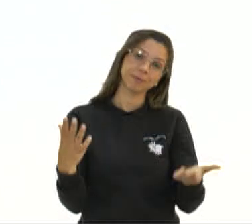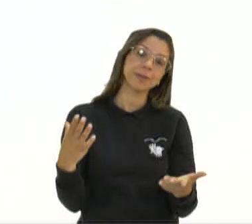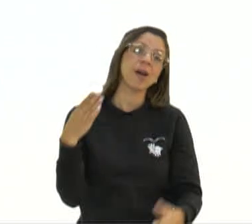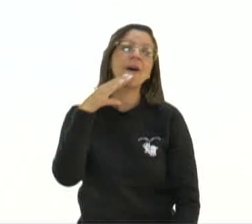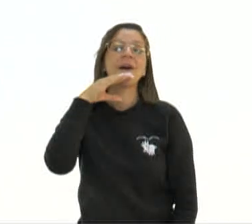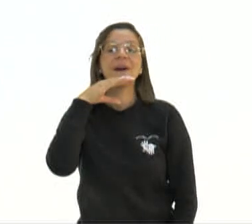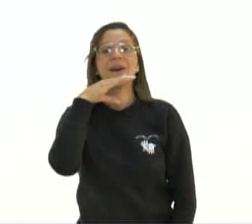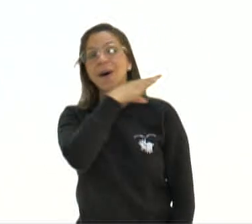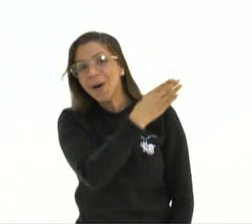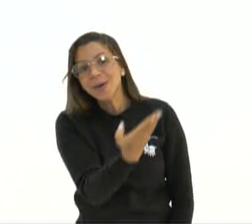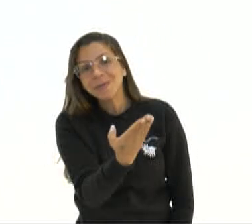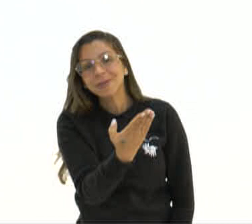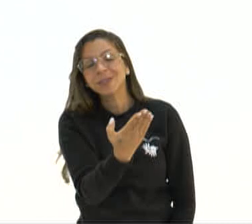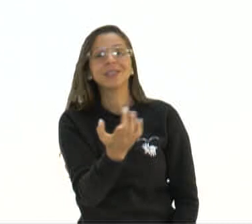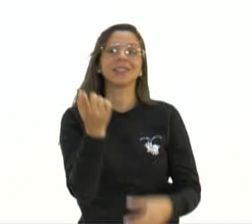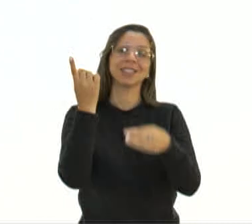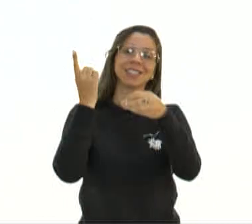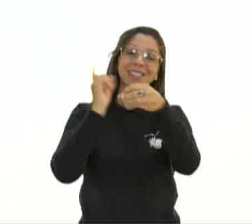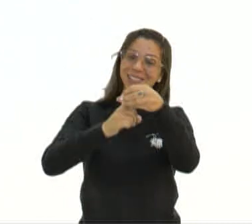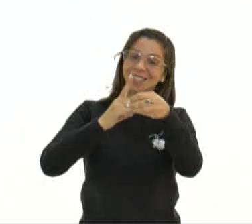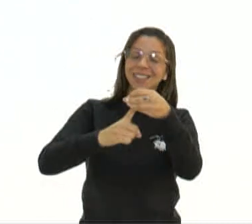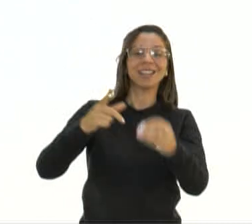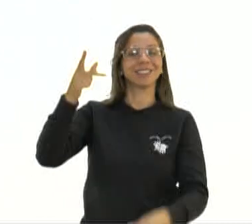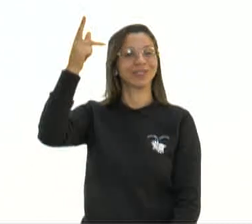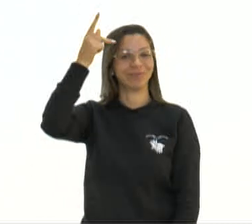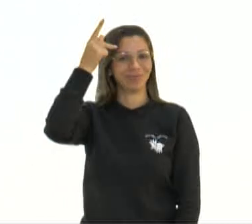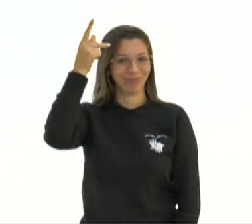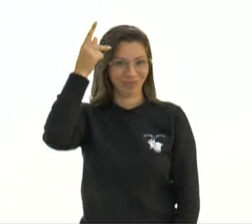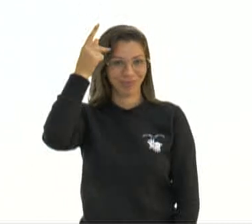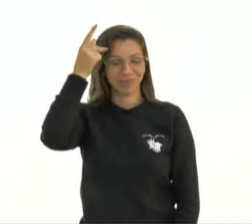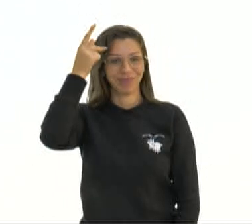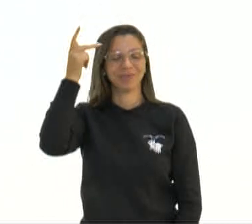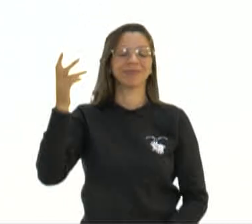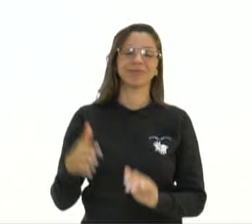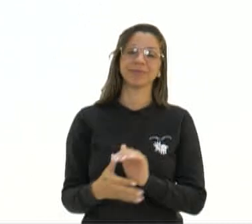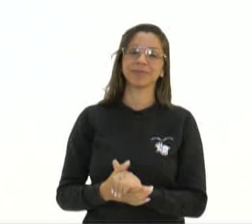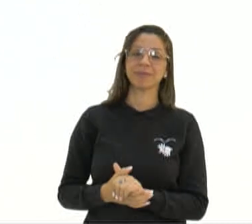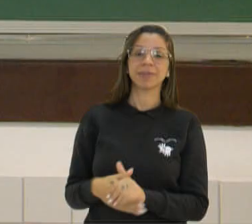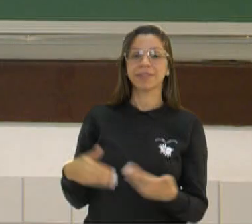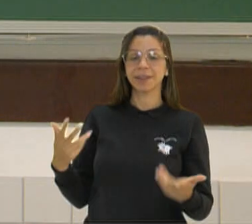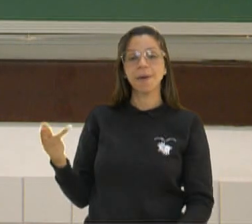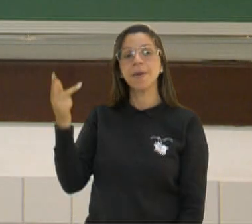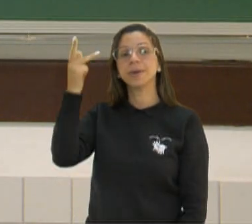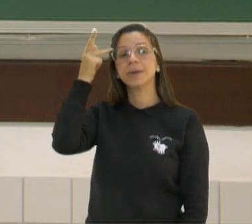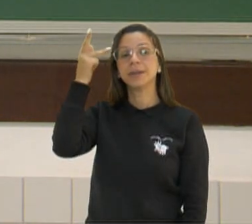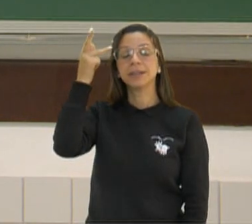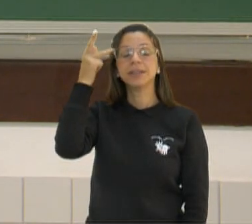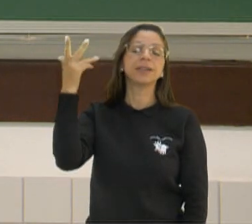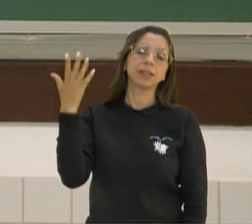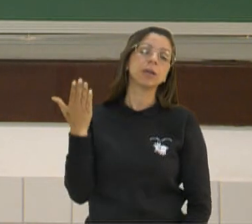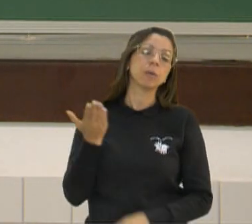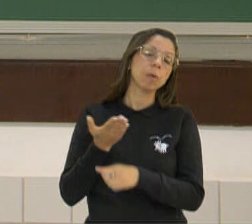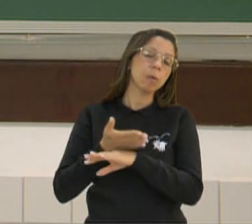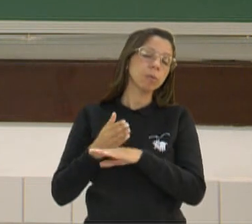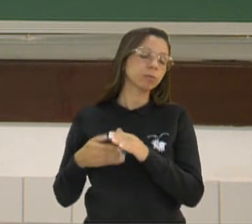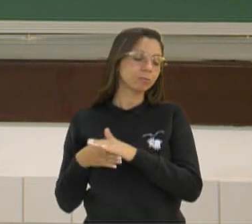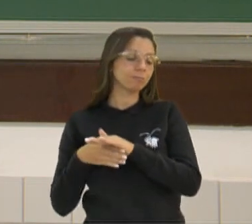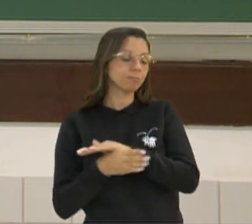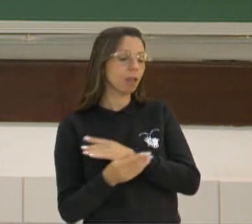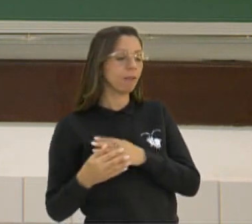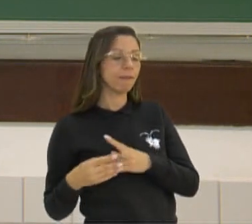estamos falando de São Paulo. Então, São Paulo, eu costumo visitar São